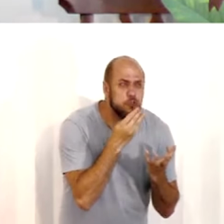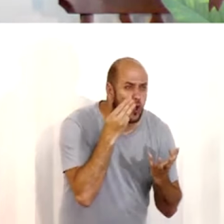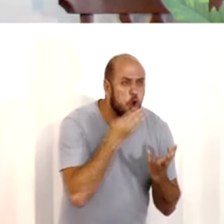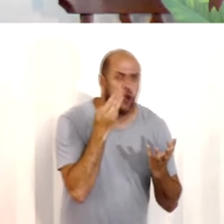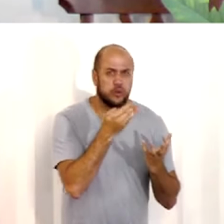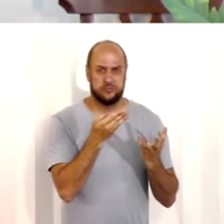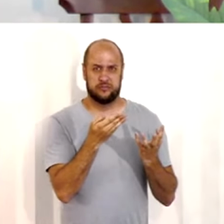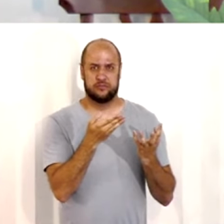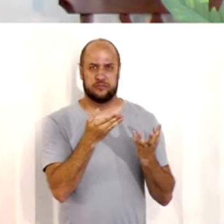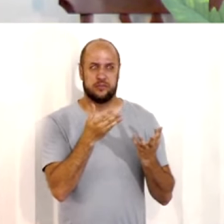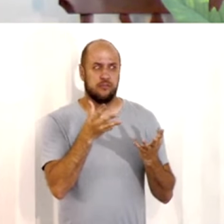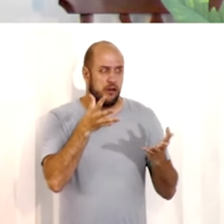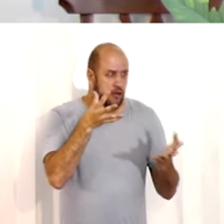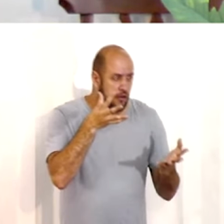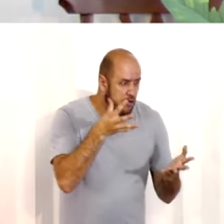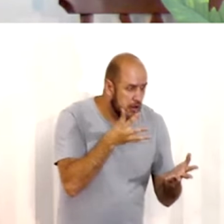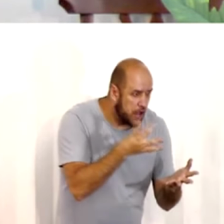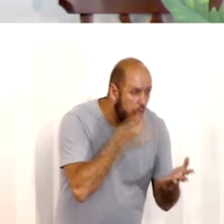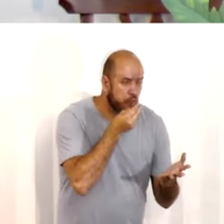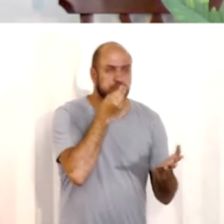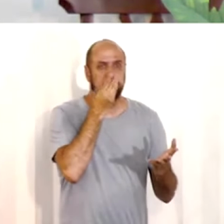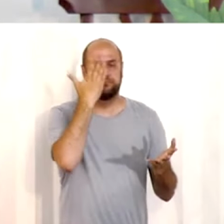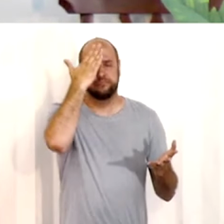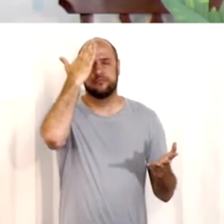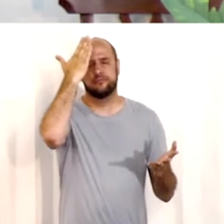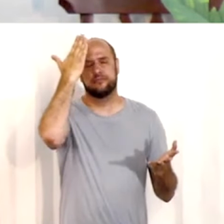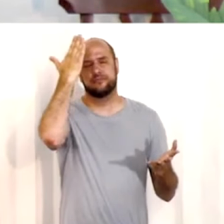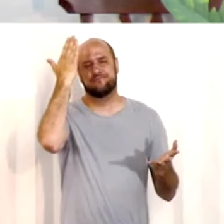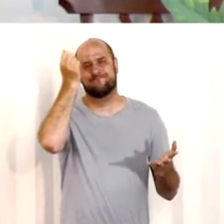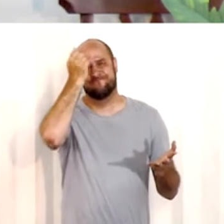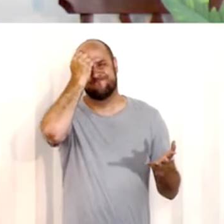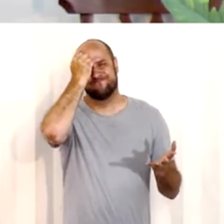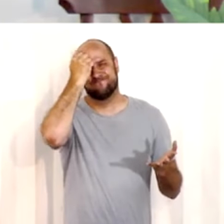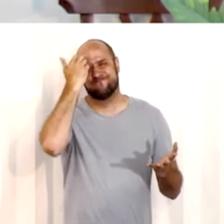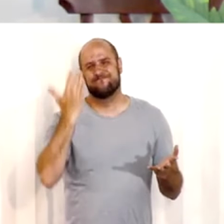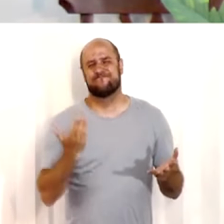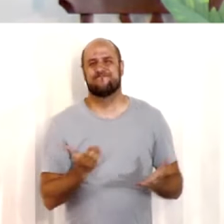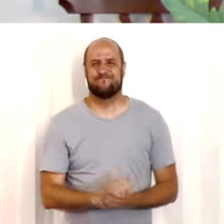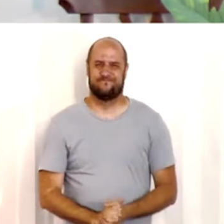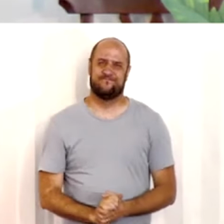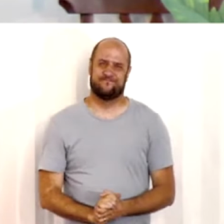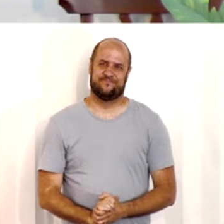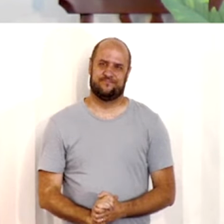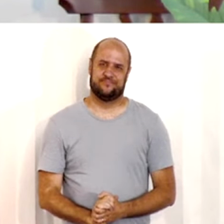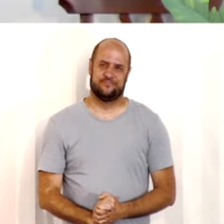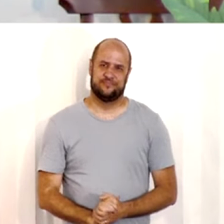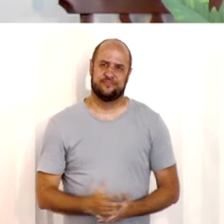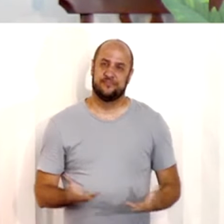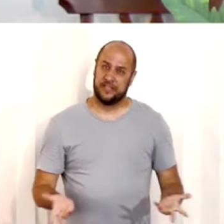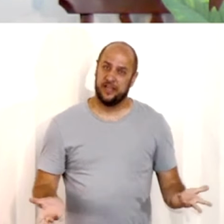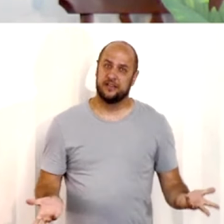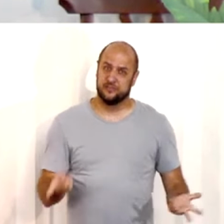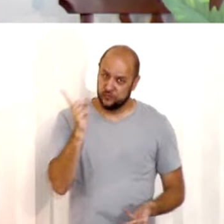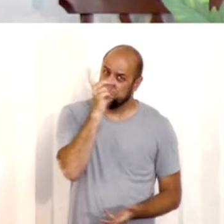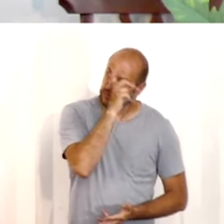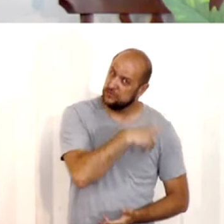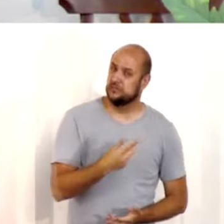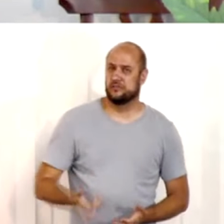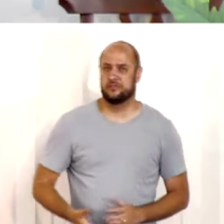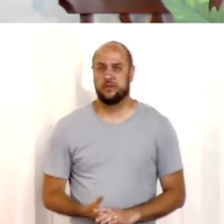viu... foi, e aí o diabetes está lá em 300, está lá em 400, não é? Então,